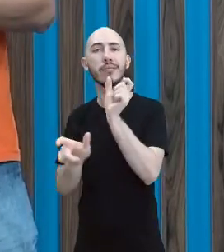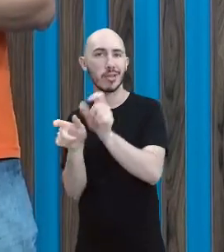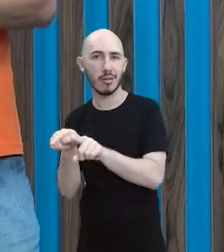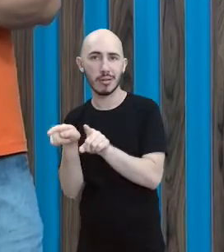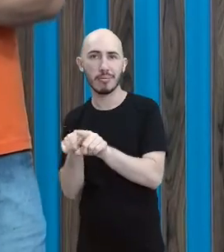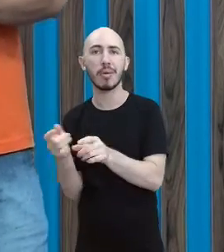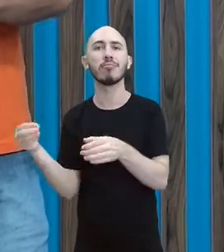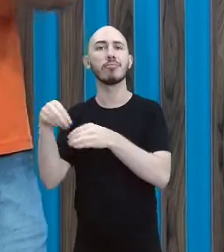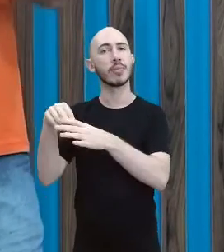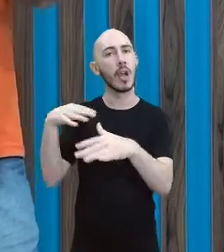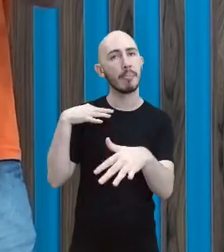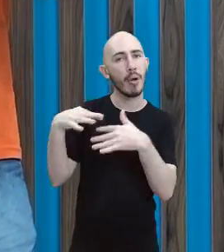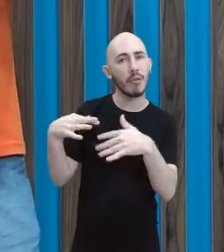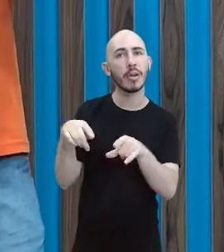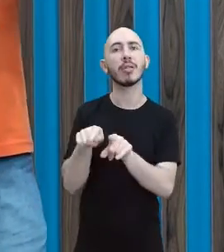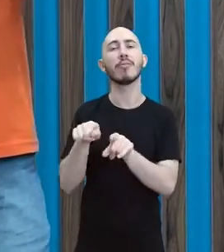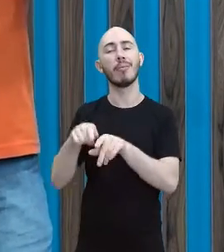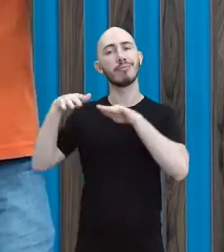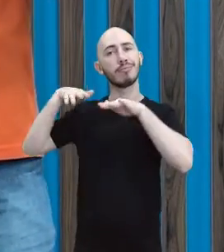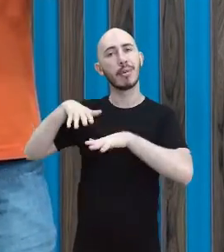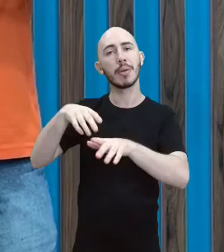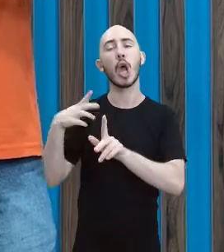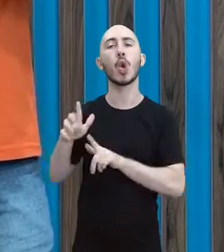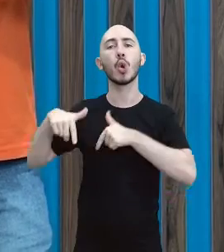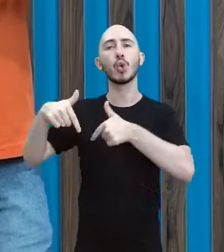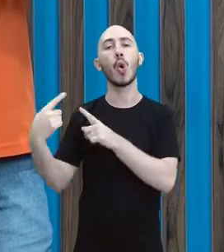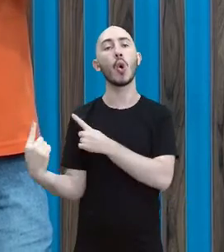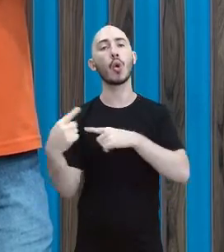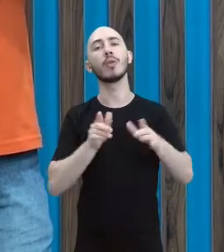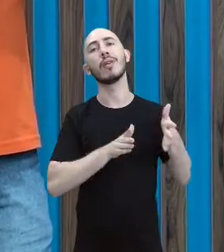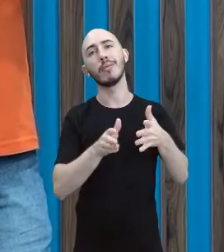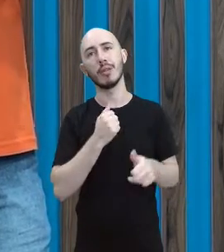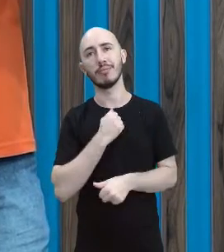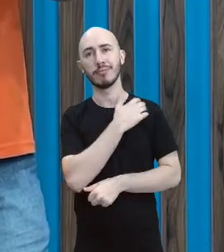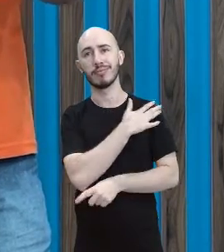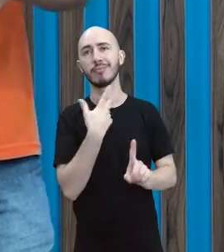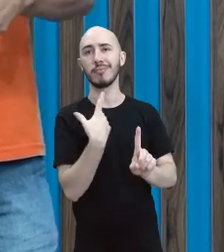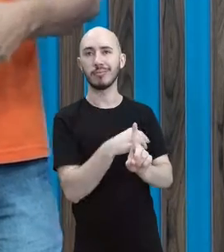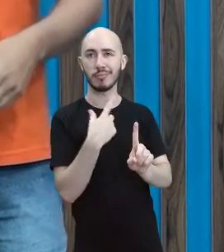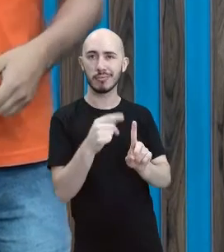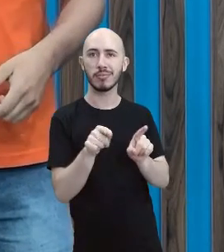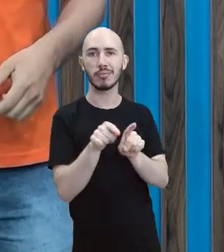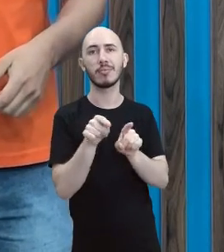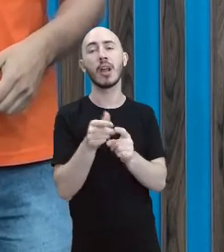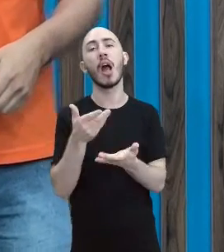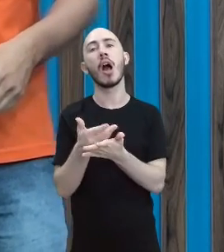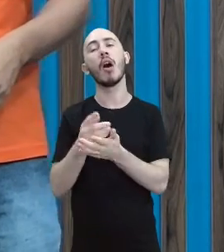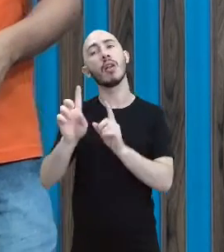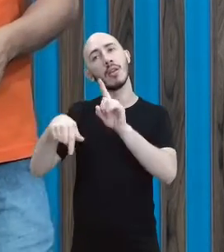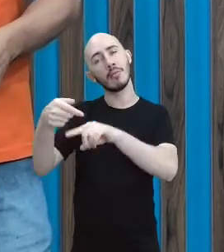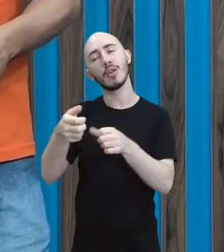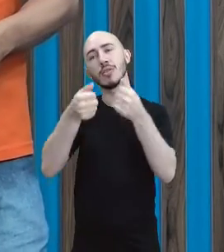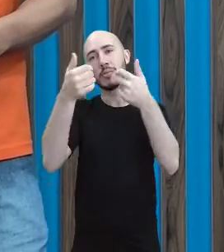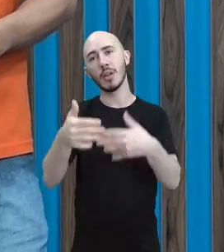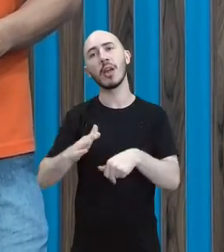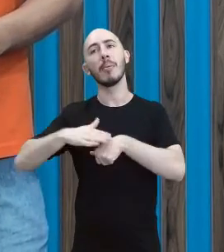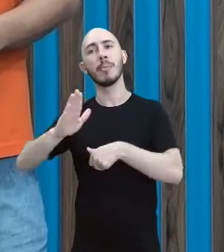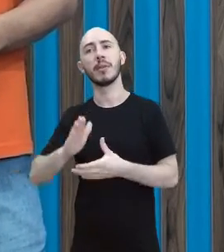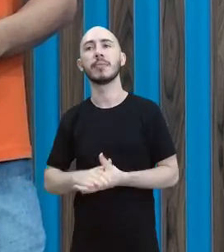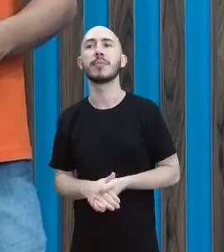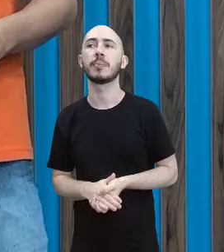de movimentos que de algum modo lutaram contra a ditadura, que na próxima aula a gente vai falar um pouco mais sobre isso, tá certo?